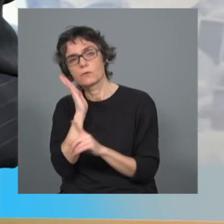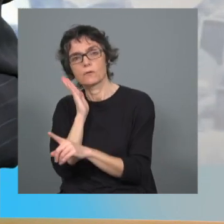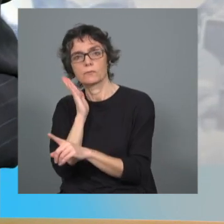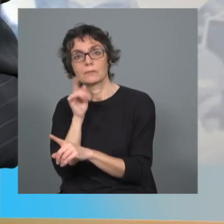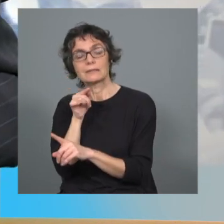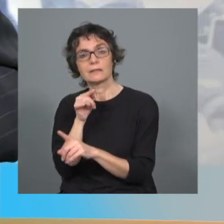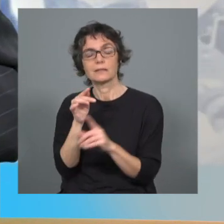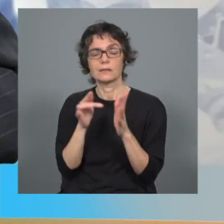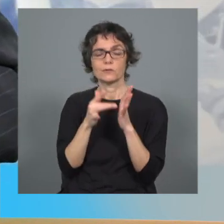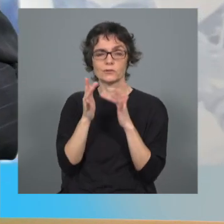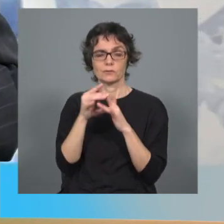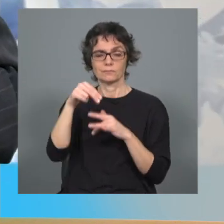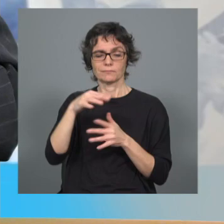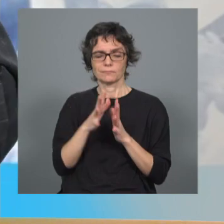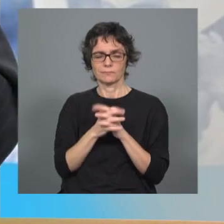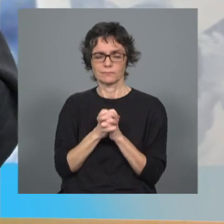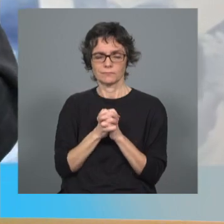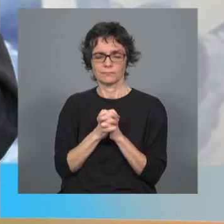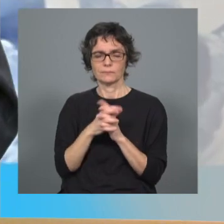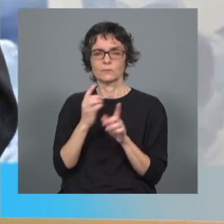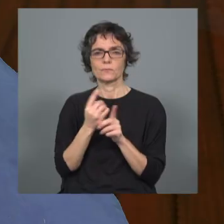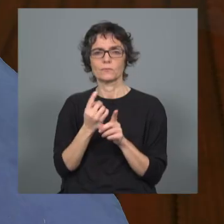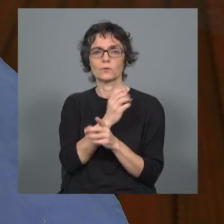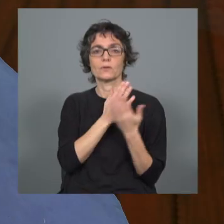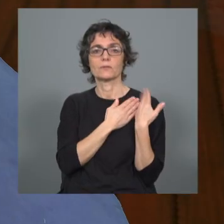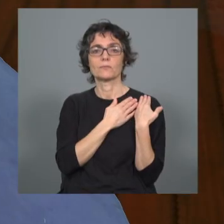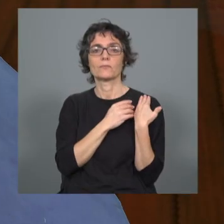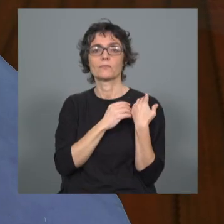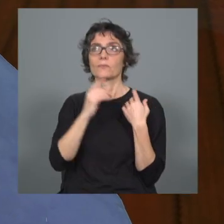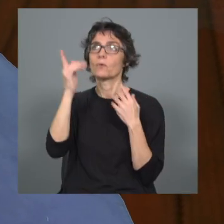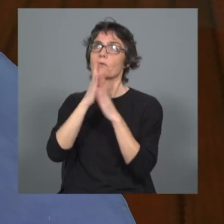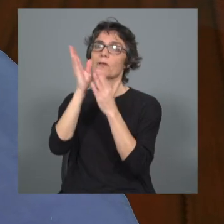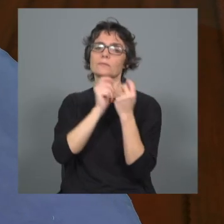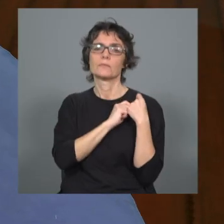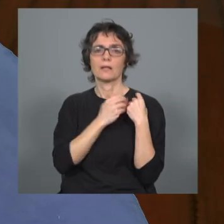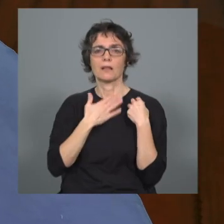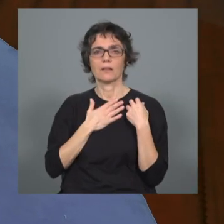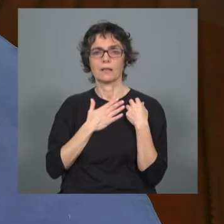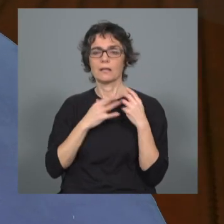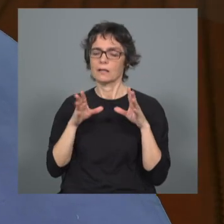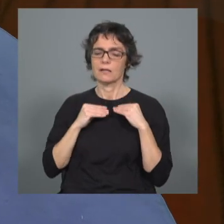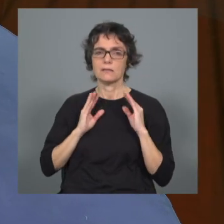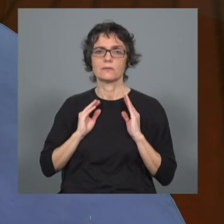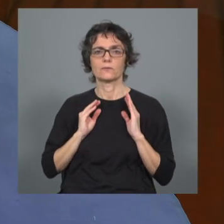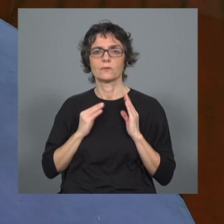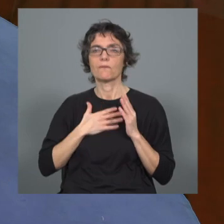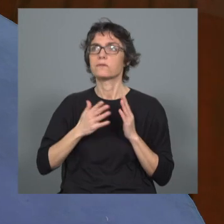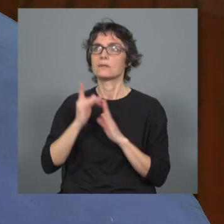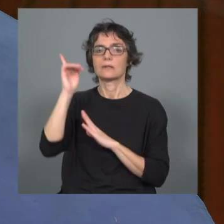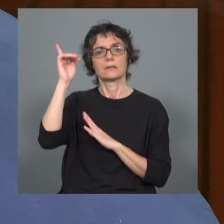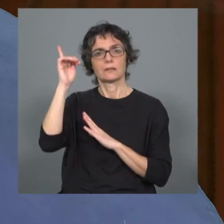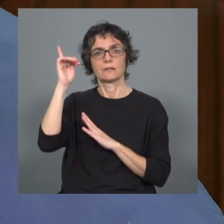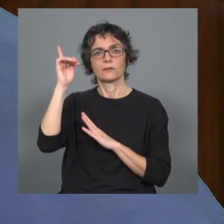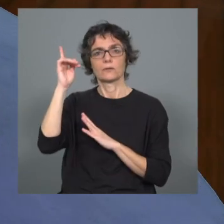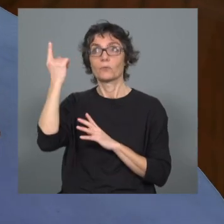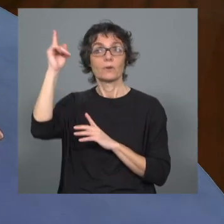marca. Jesus vem para fazer a vontade do Pai, a vontade de Deus. E a vontade de Deus não é aquela que se impõe, mas é aquela que se propõe, como